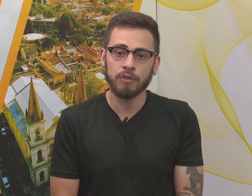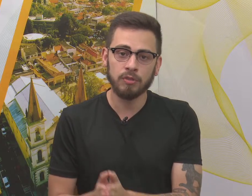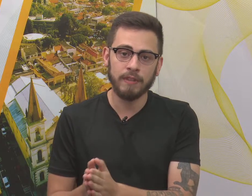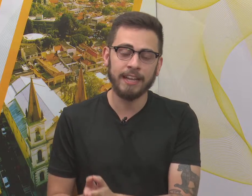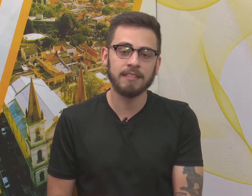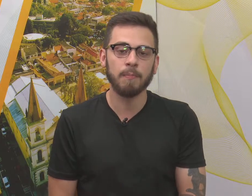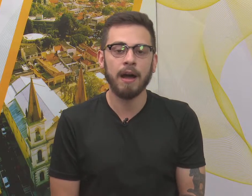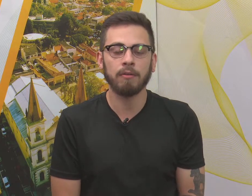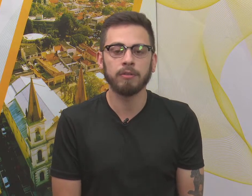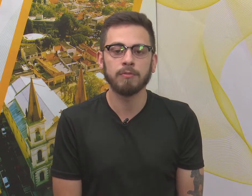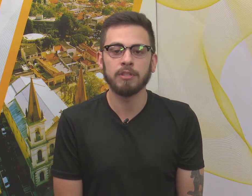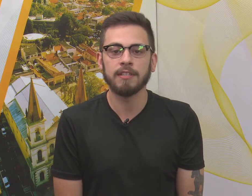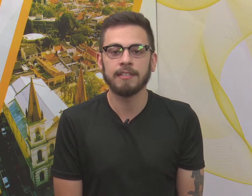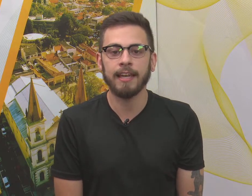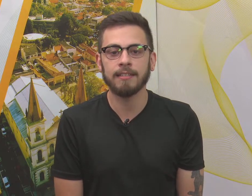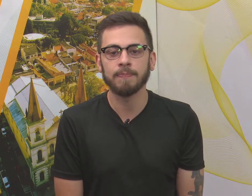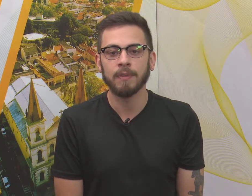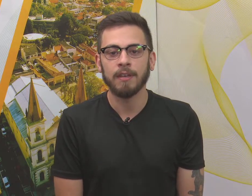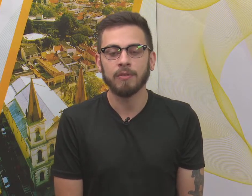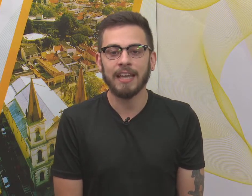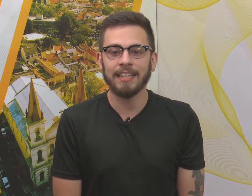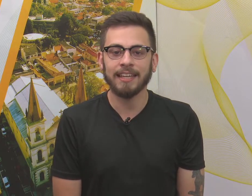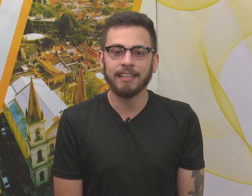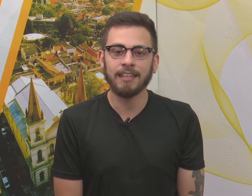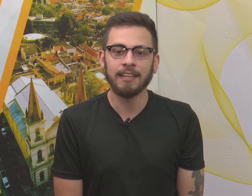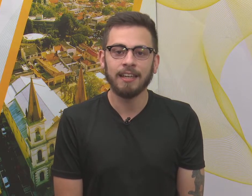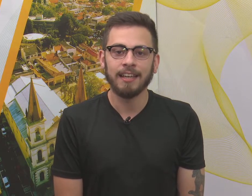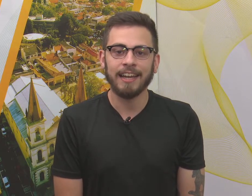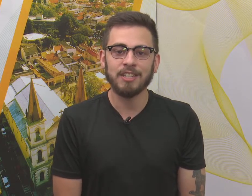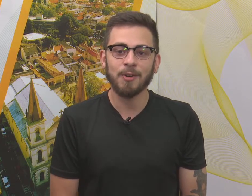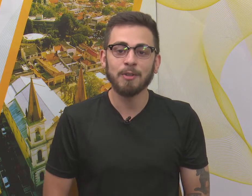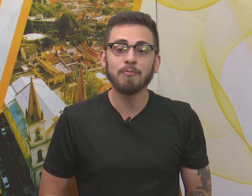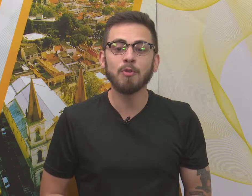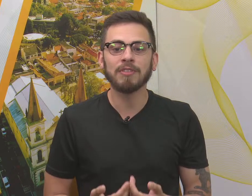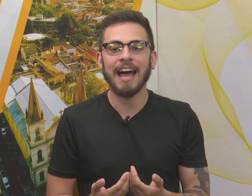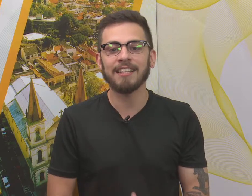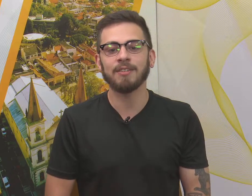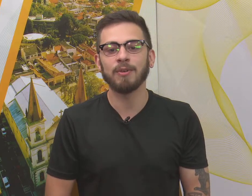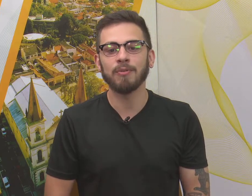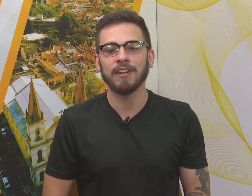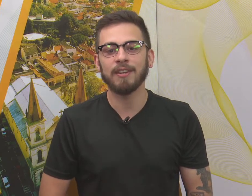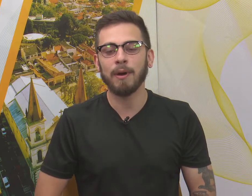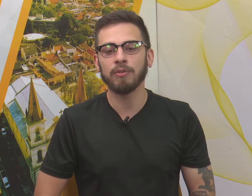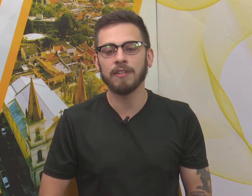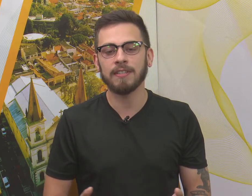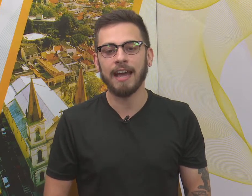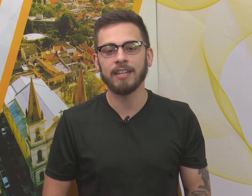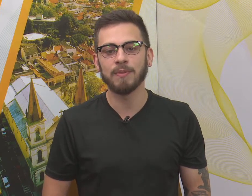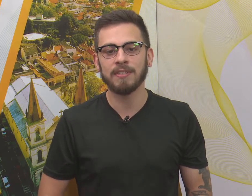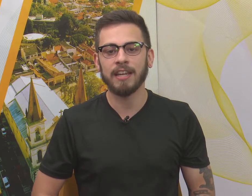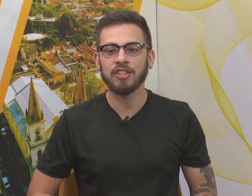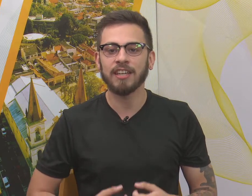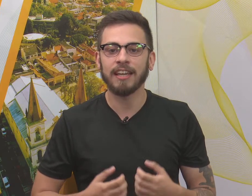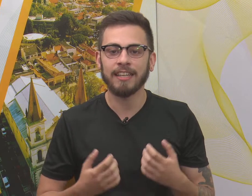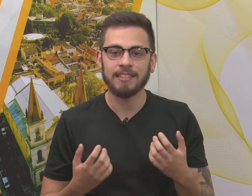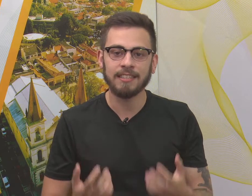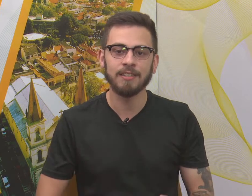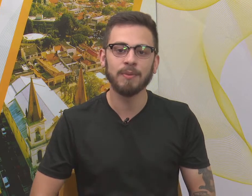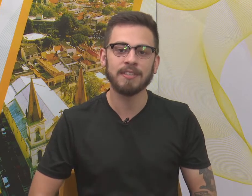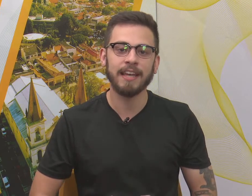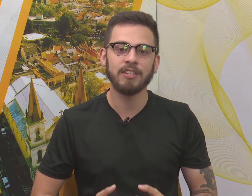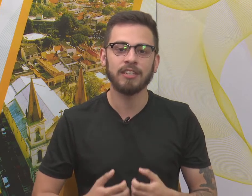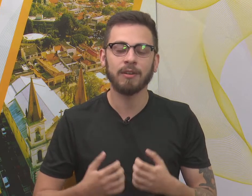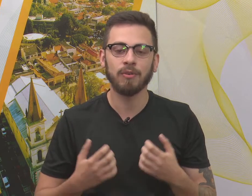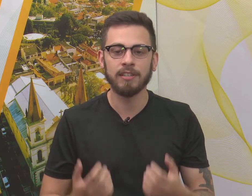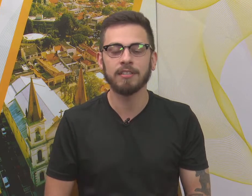Quando eu fui estudar em São Paulo, em 2016, eu saí daqui crente que quando eu voltasse eu encontraria uma outra cidade, uma cidade que crescia,